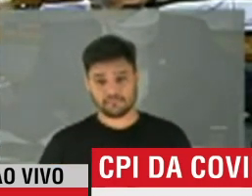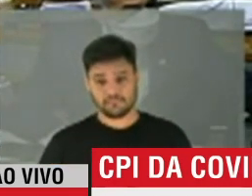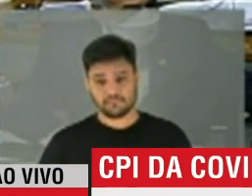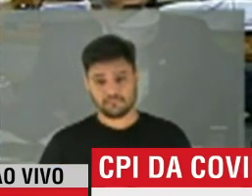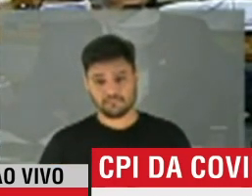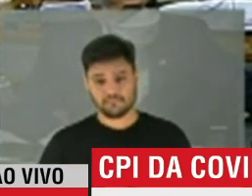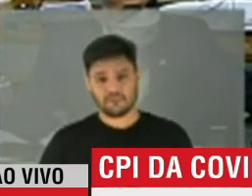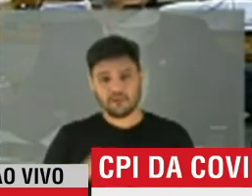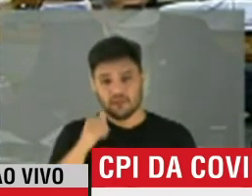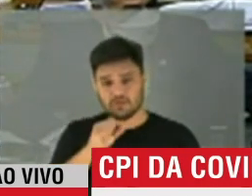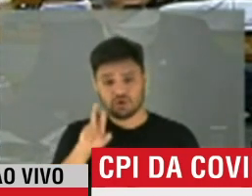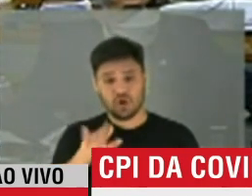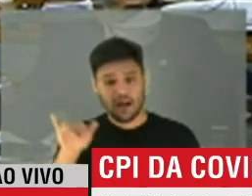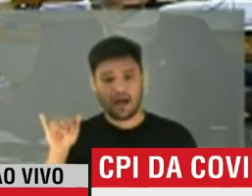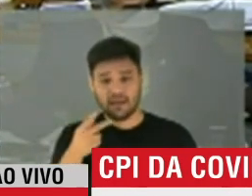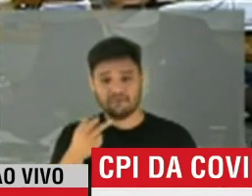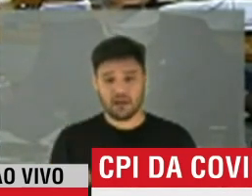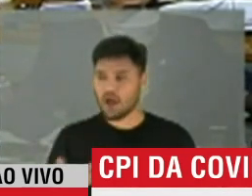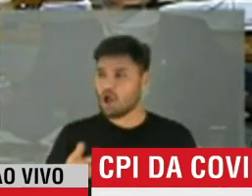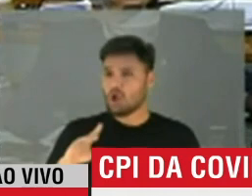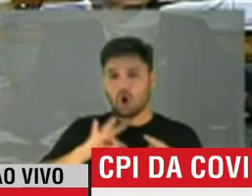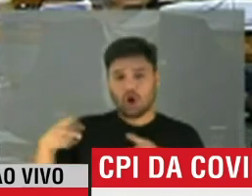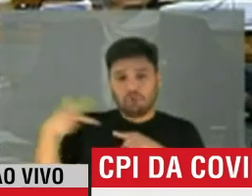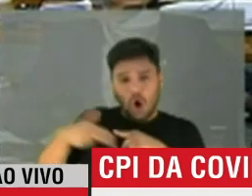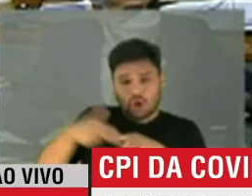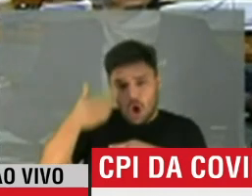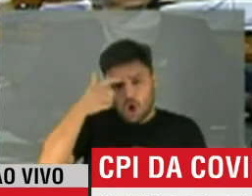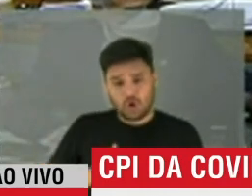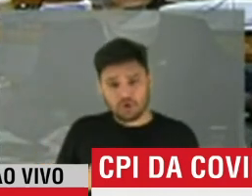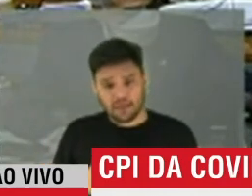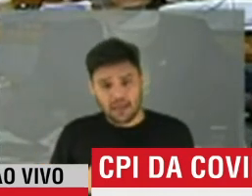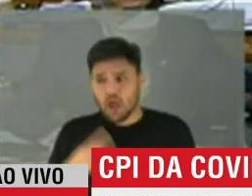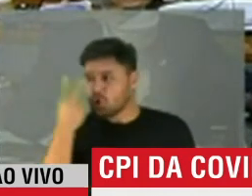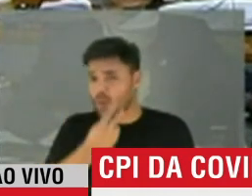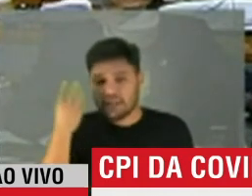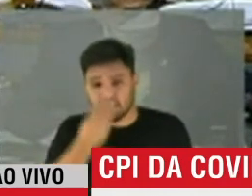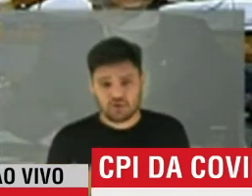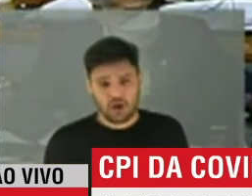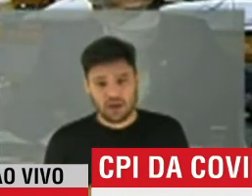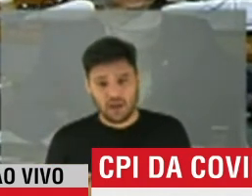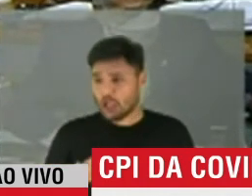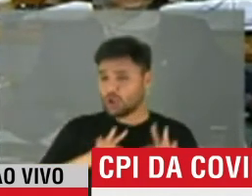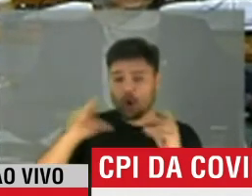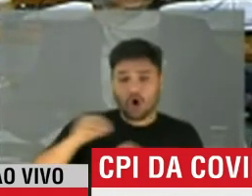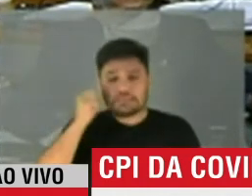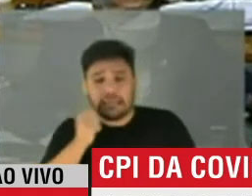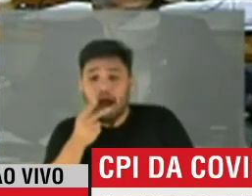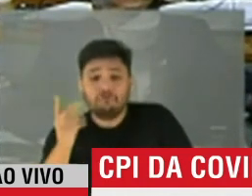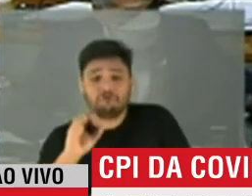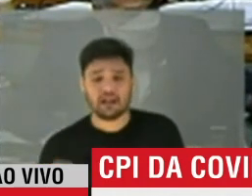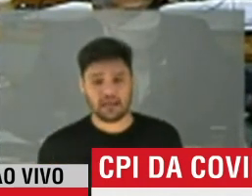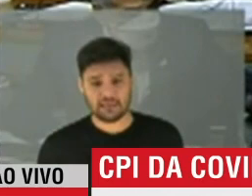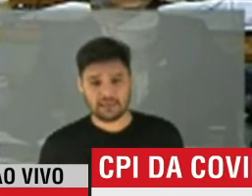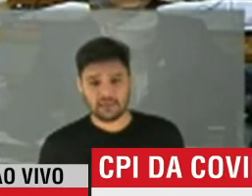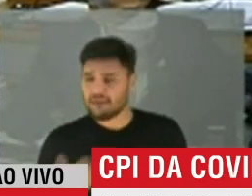Senadora Soraya, que é advogada, inclusive mulher. Se todas as interrupções devem dar em 2, 3 horas, e aí o restante do Senado não fala. E